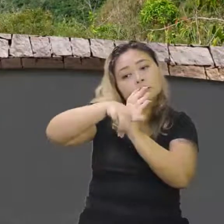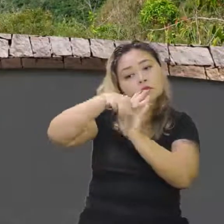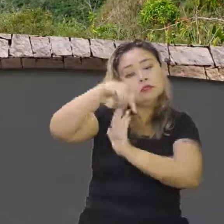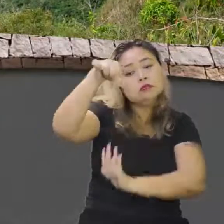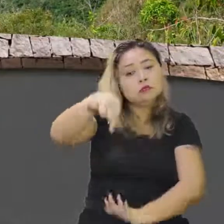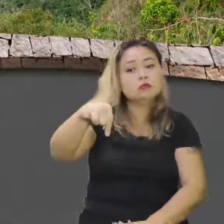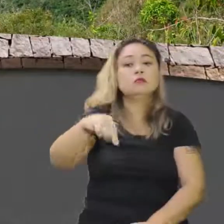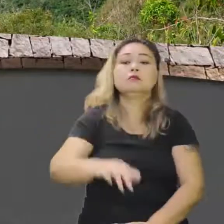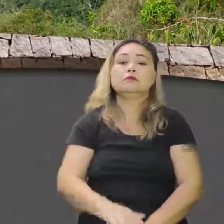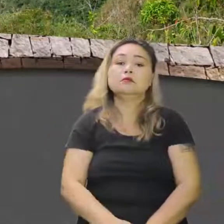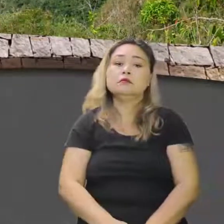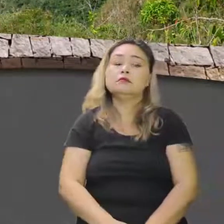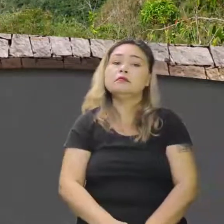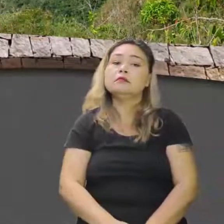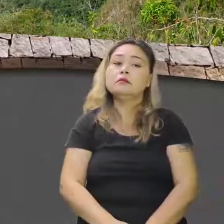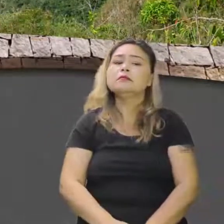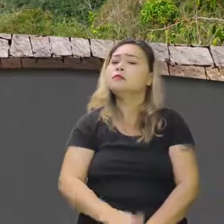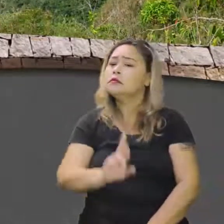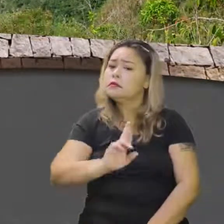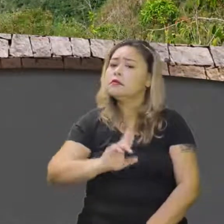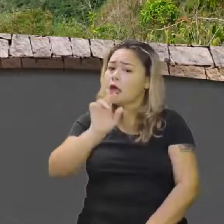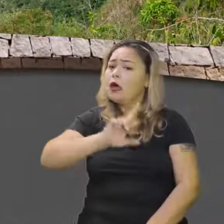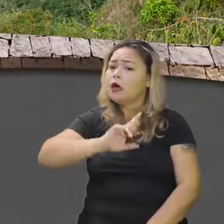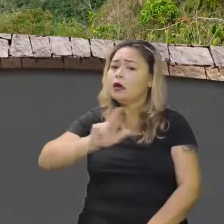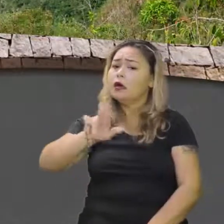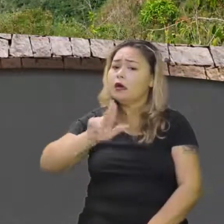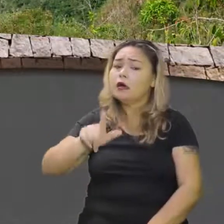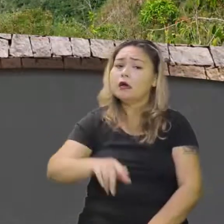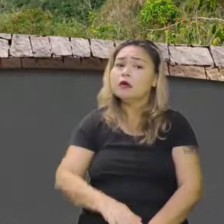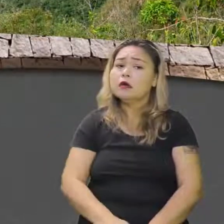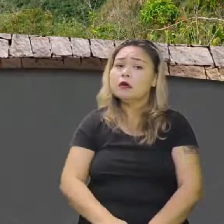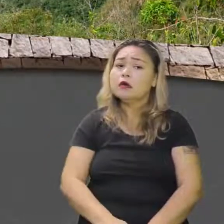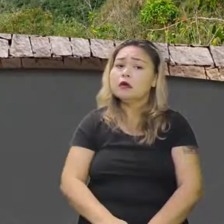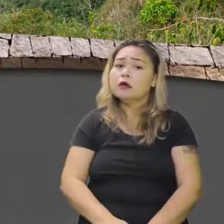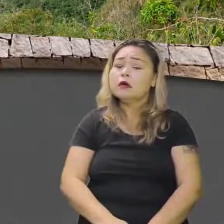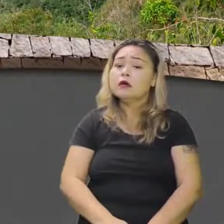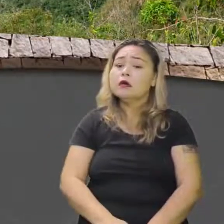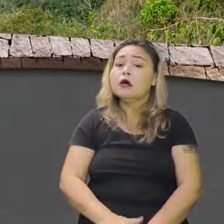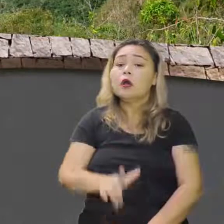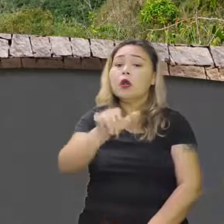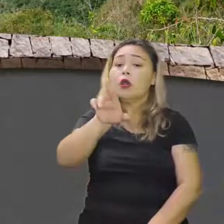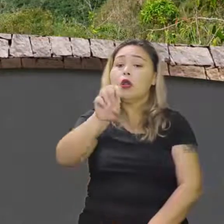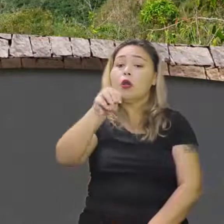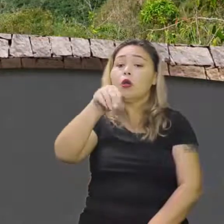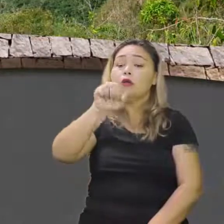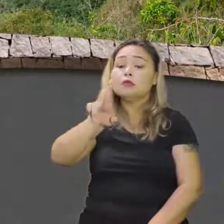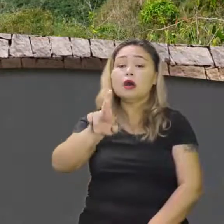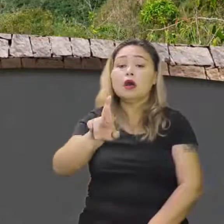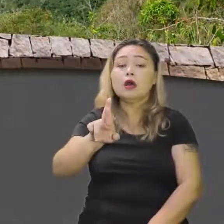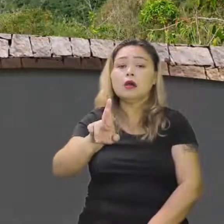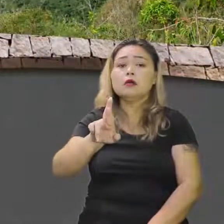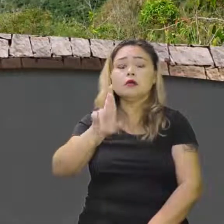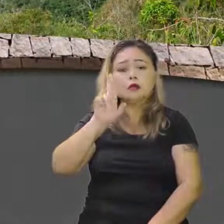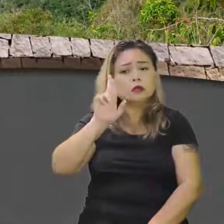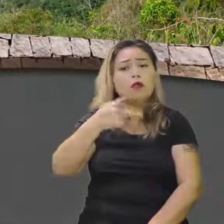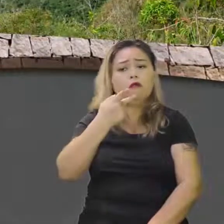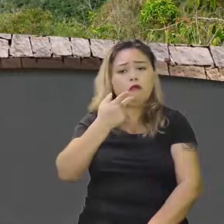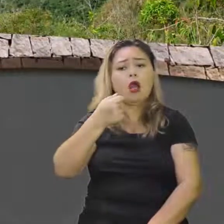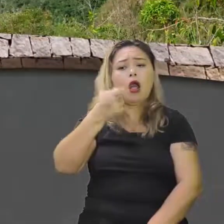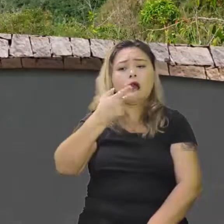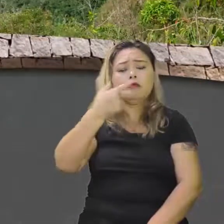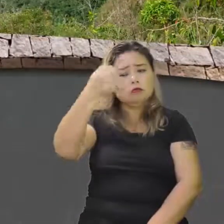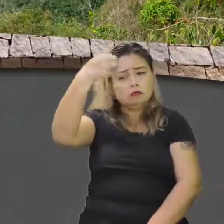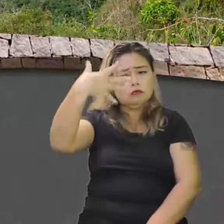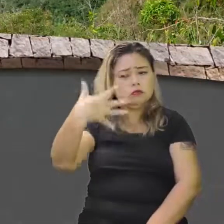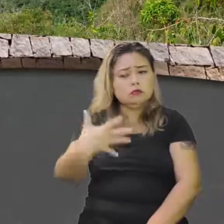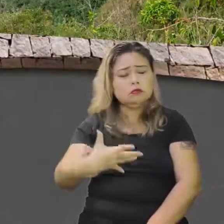Mamoré. É diferente. O Loresmar fala muito disso aí, com muita